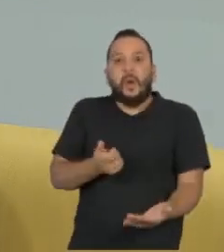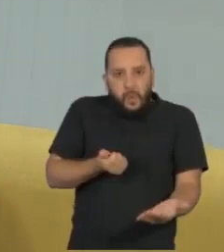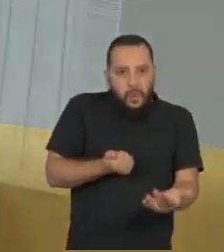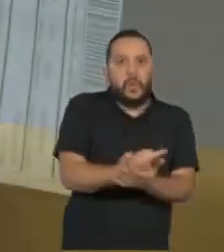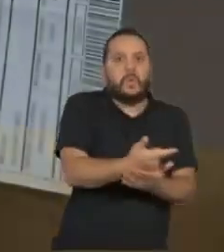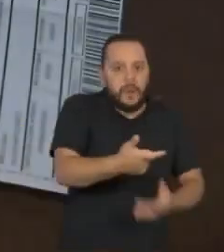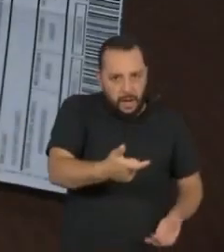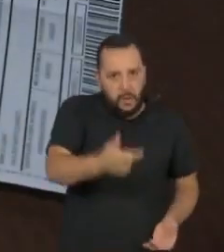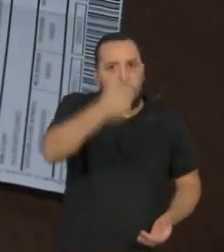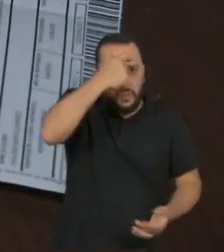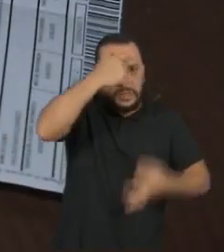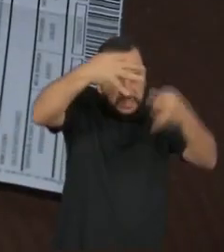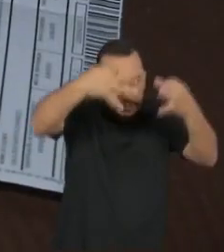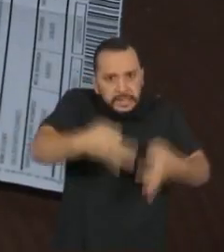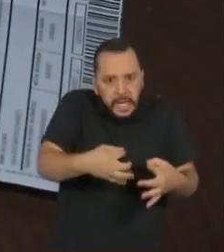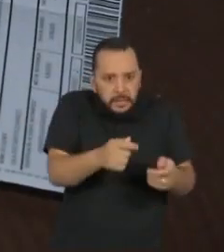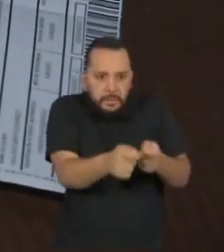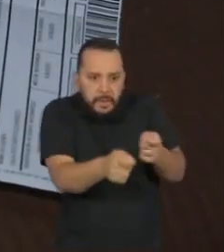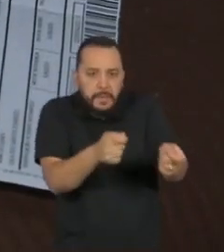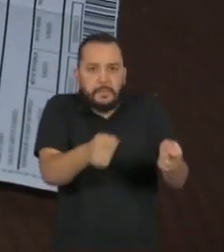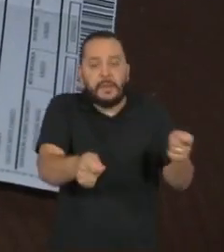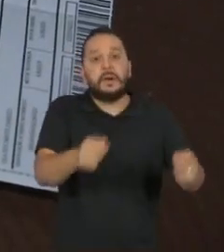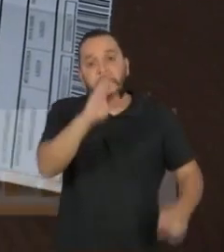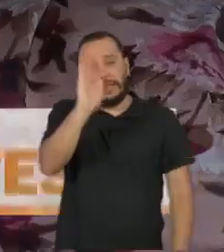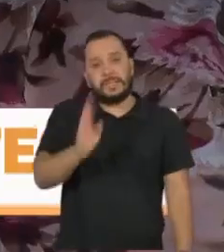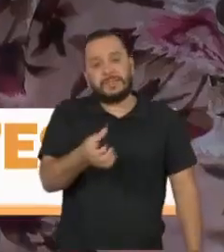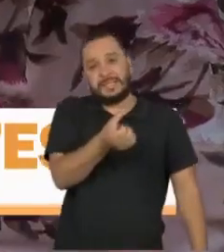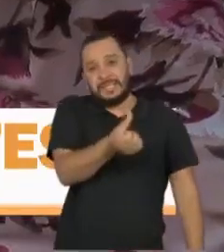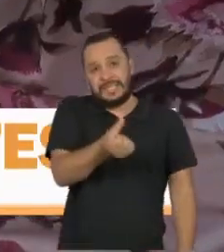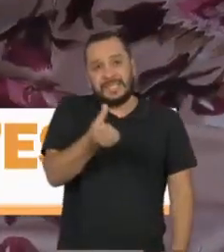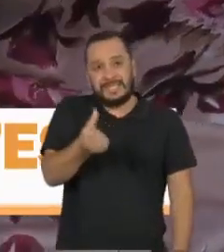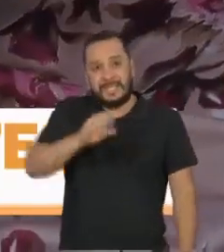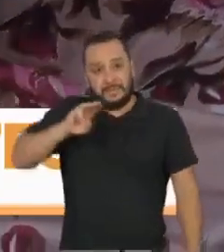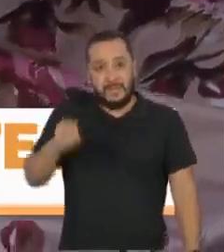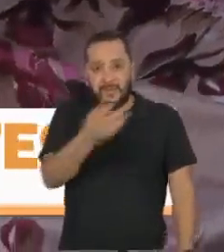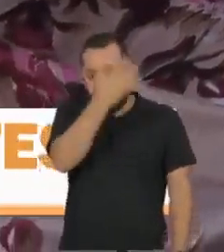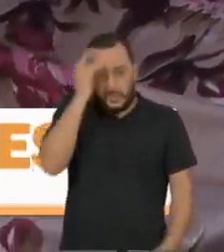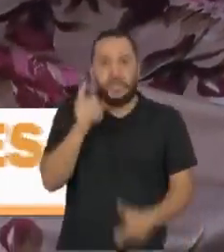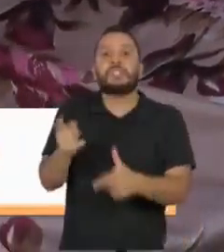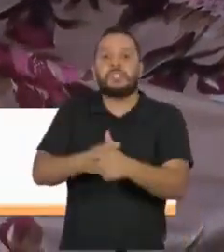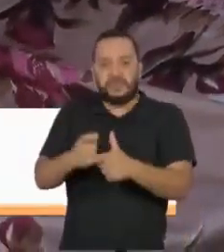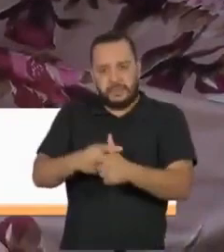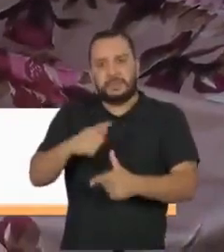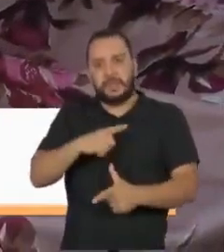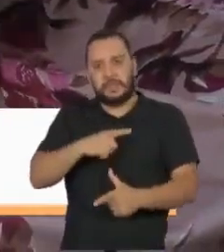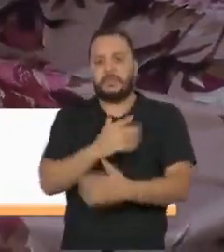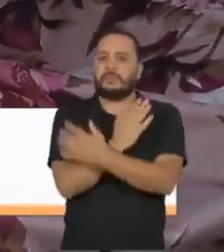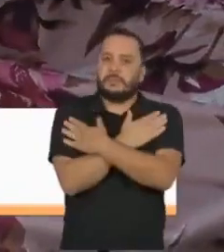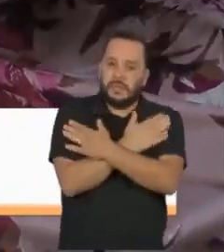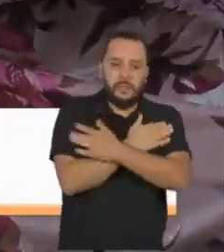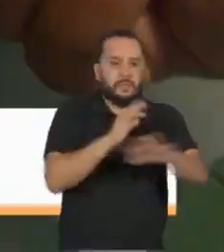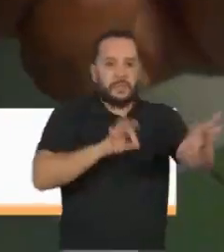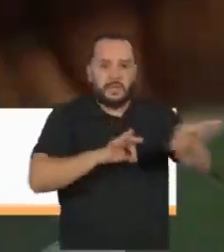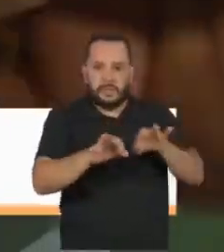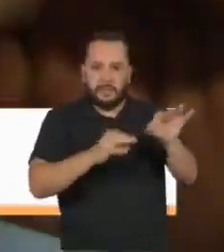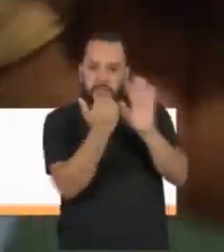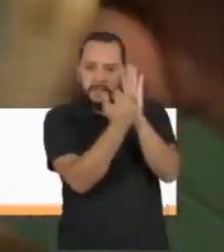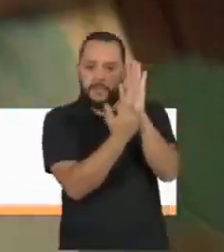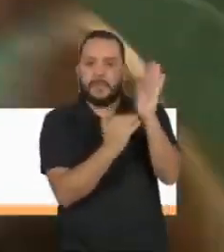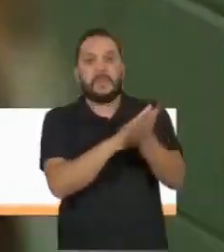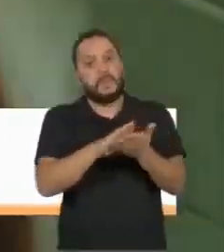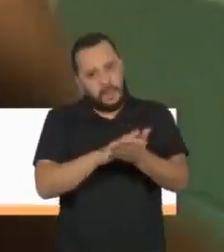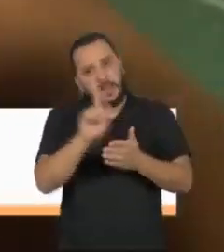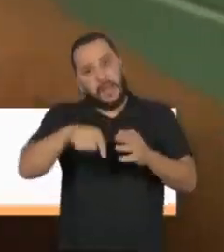conscientes. O Brasil tem 66 milhões de inadimplentes. O desemprego e a falta de planejamento são algumas